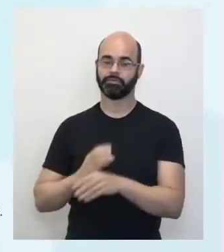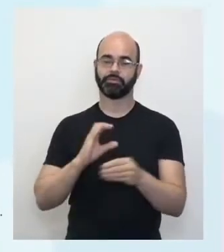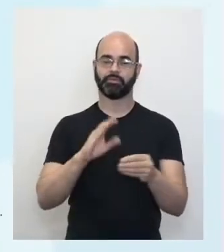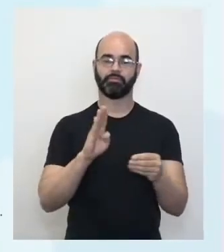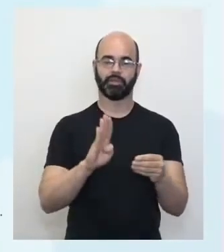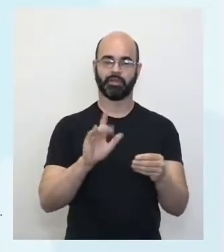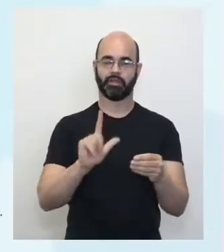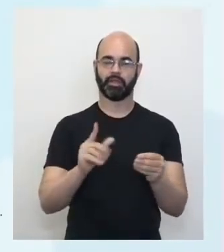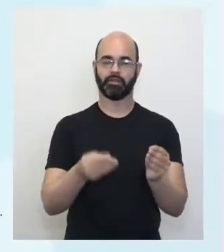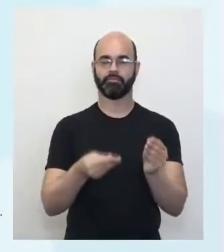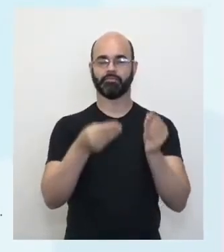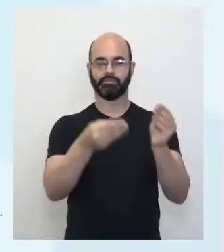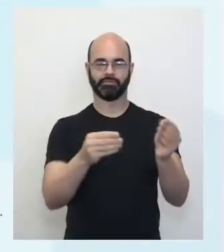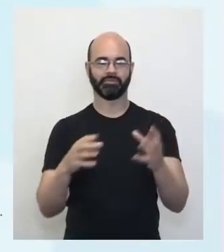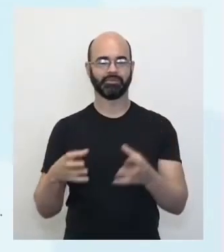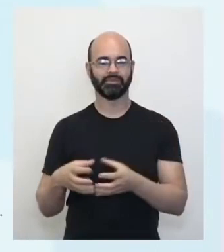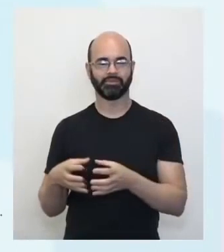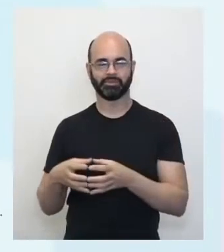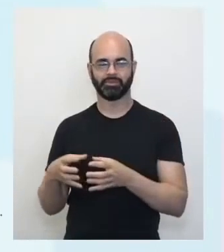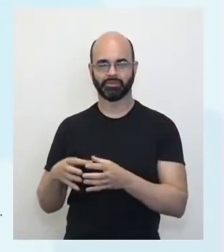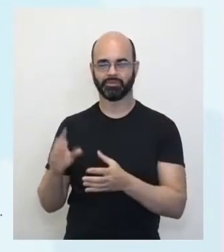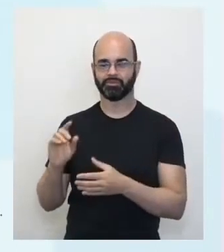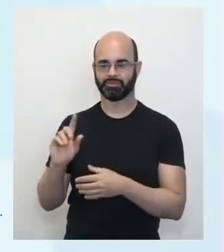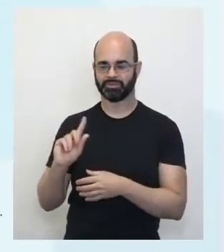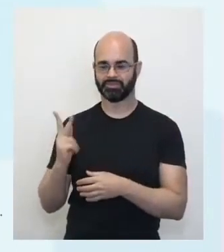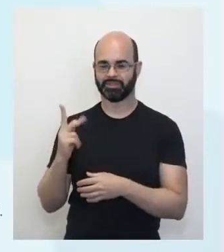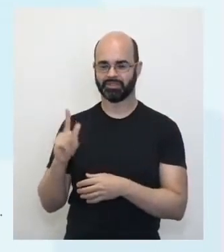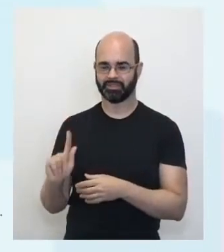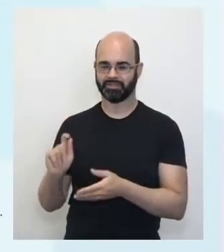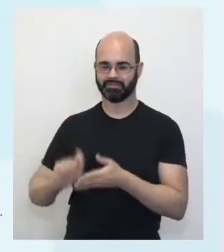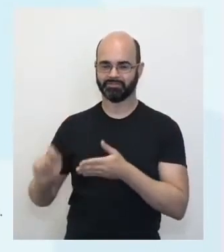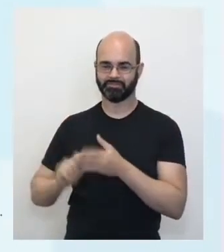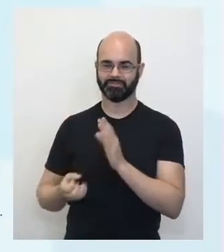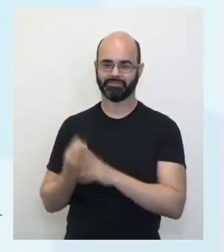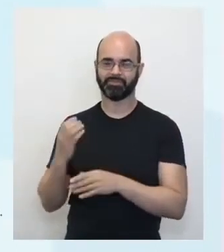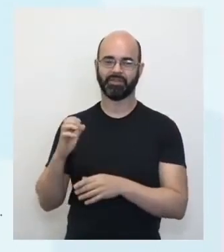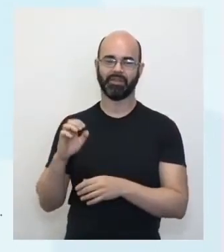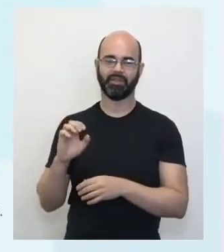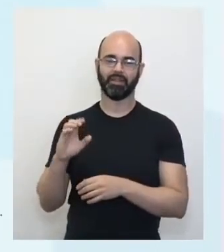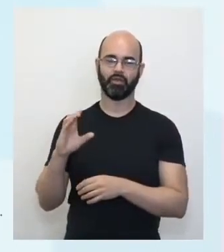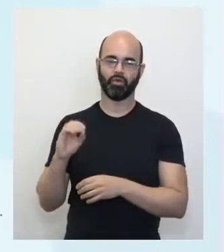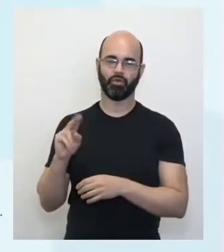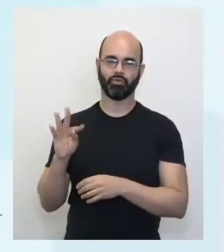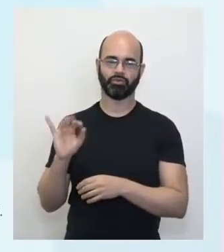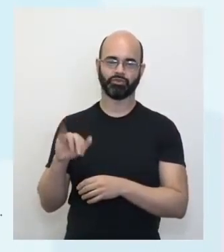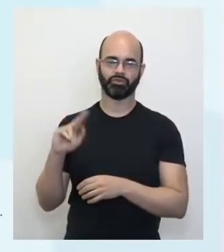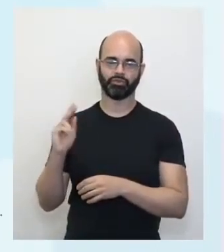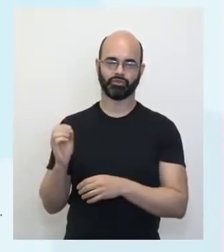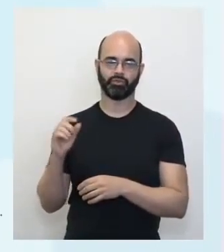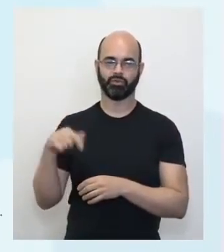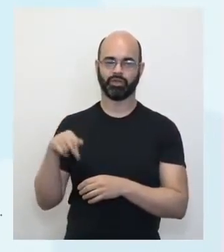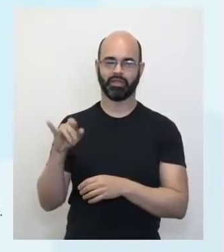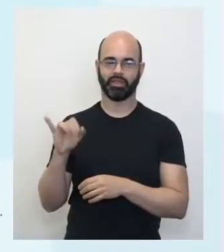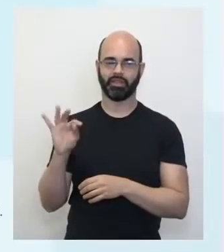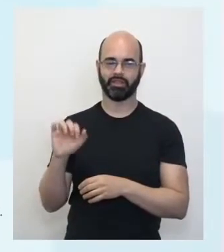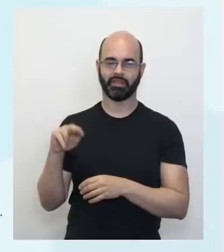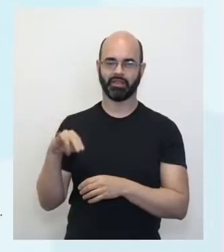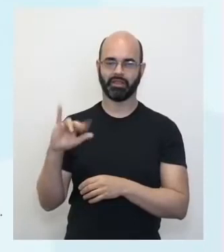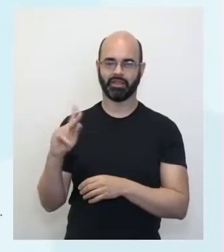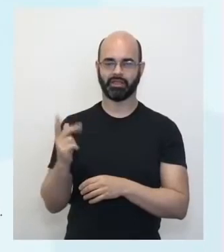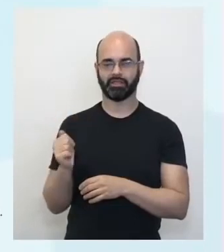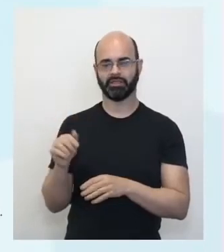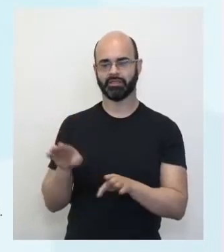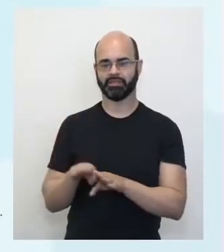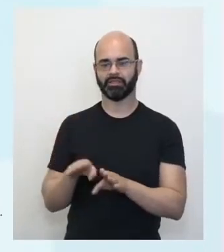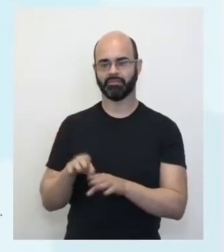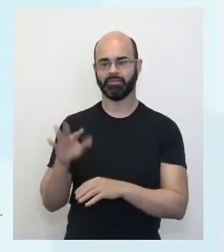por quadrinistas prestigiados como Laerte Coutinho, Marcelo Quintanilha e os irmãos Fábio, acho que é Mon,